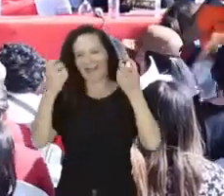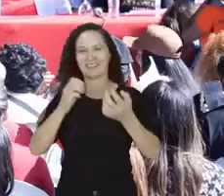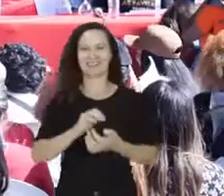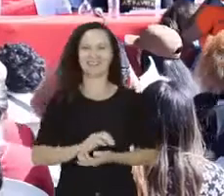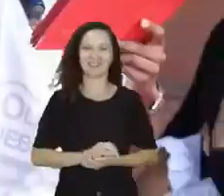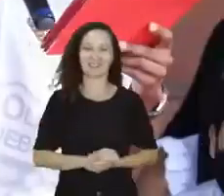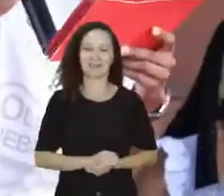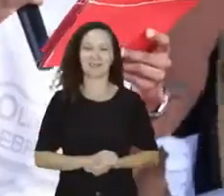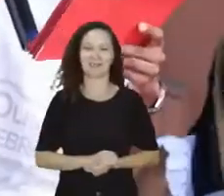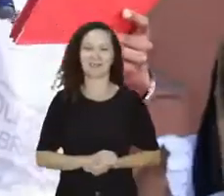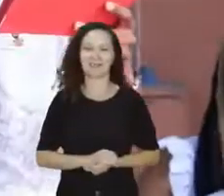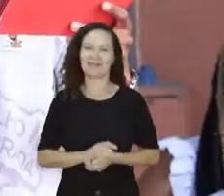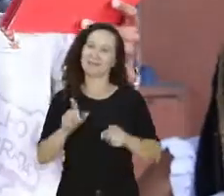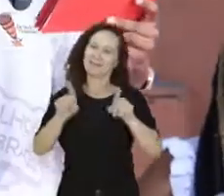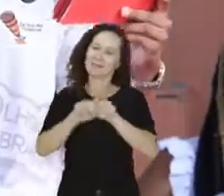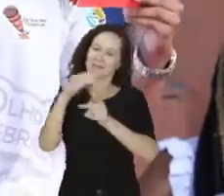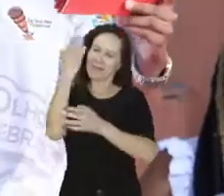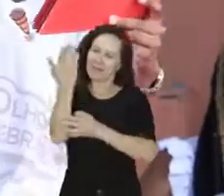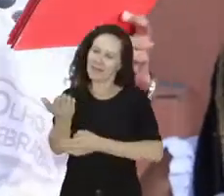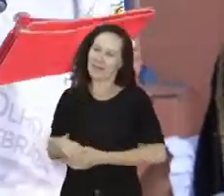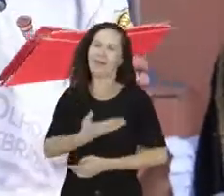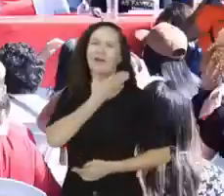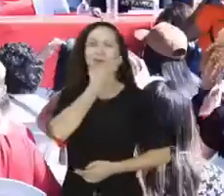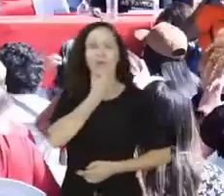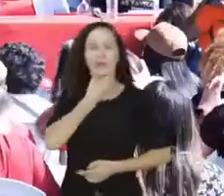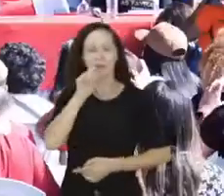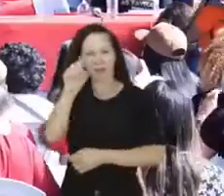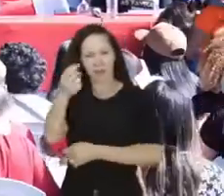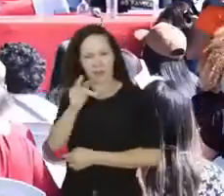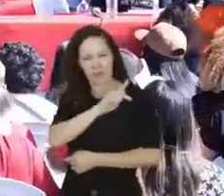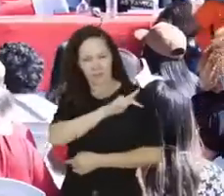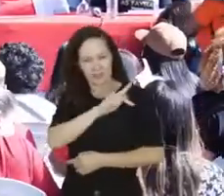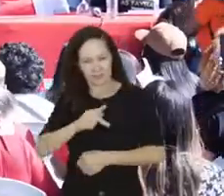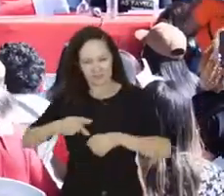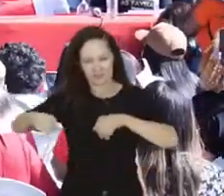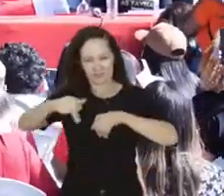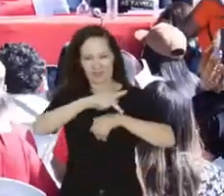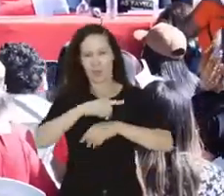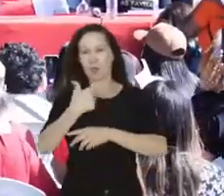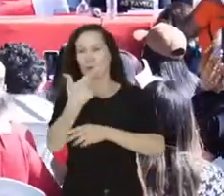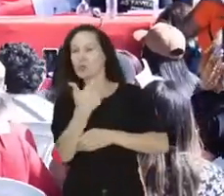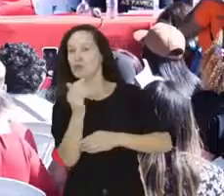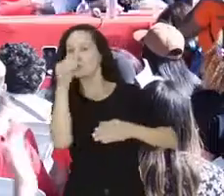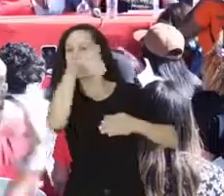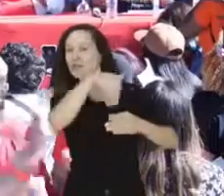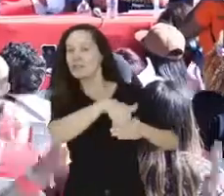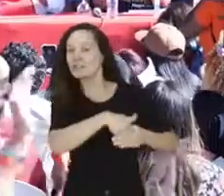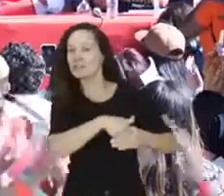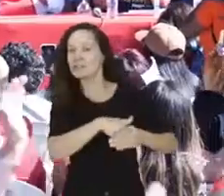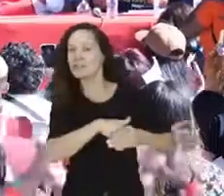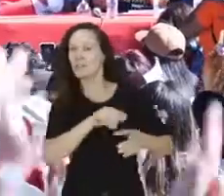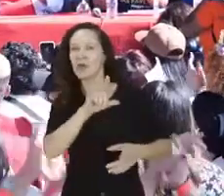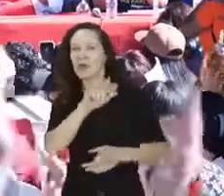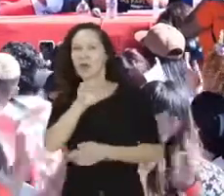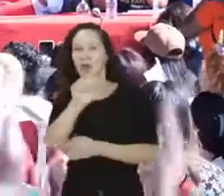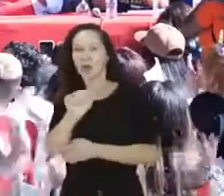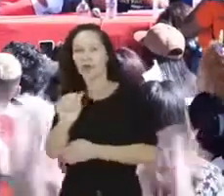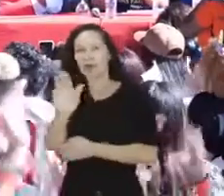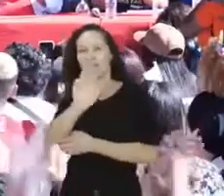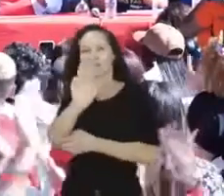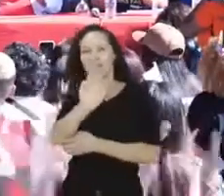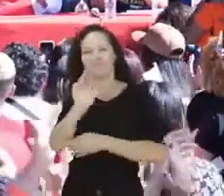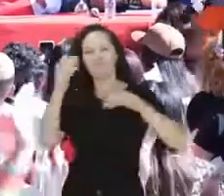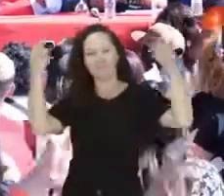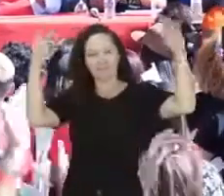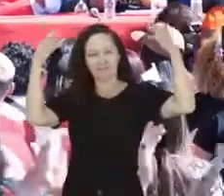Ele, né, o homem, o ex-presidente da República por 2 mandatos, Luiz Inácio Lula da Silva. Palmas!